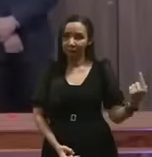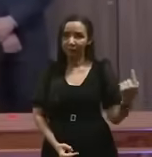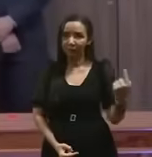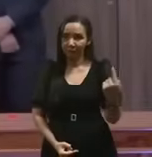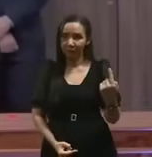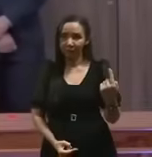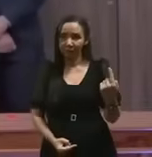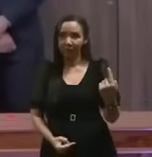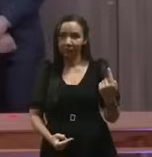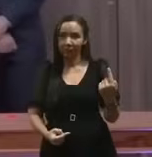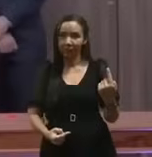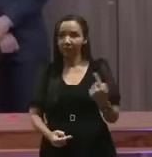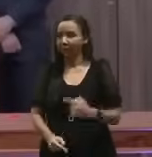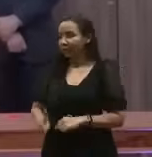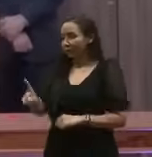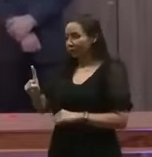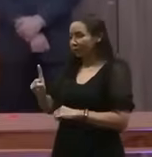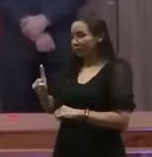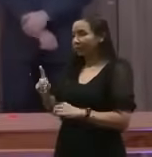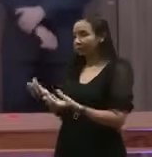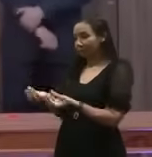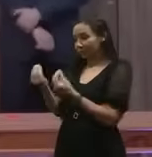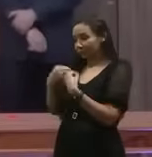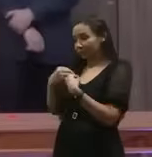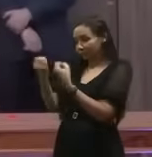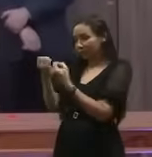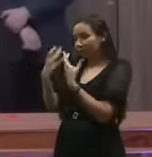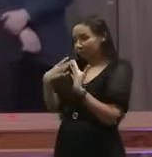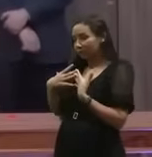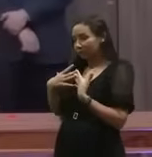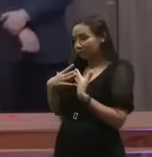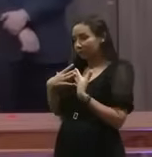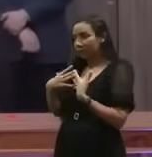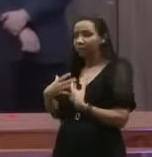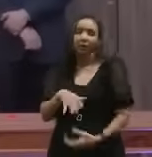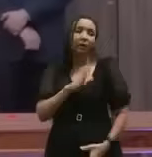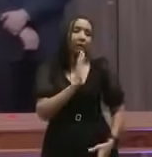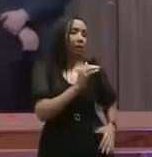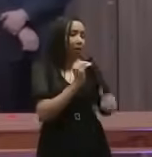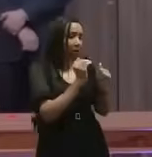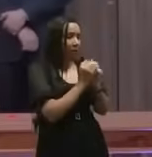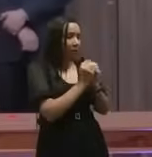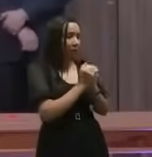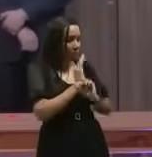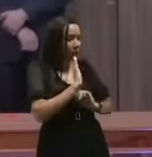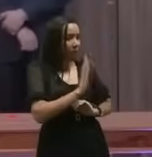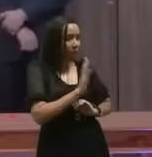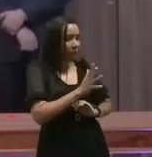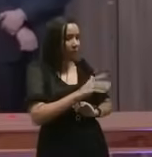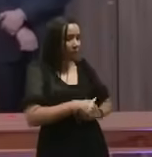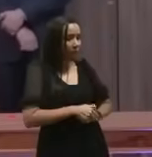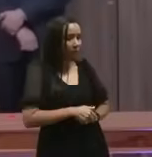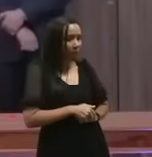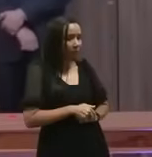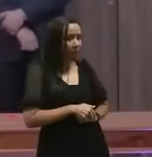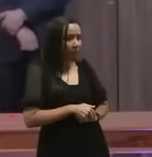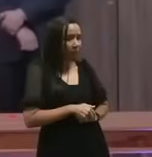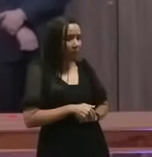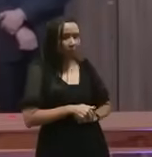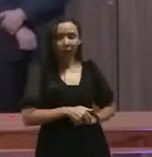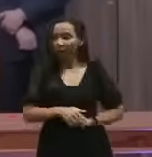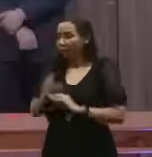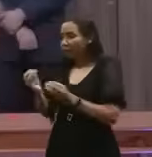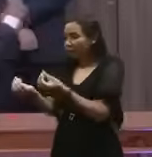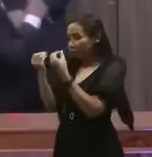disse eu já orei ali não minha bênção só sai com minha bênção Aí ela te abençoo Aí ela